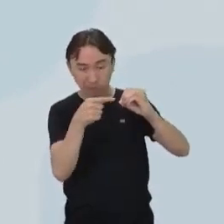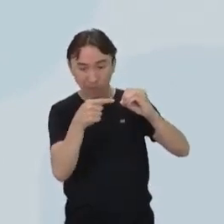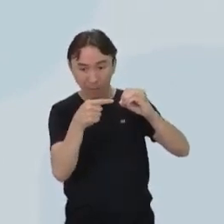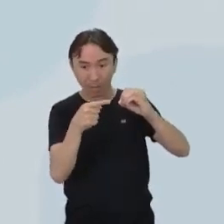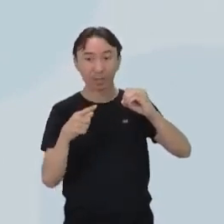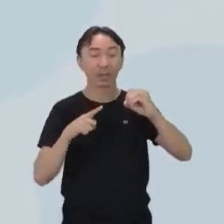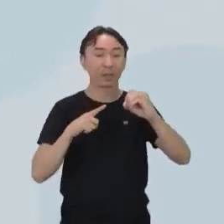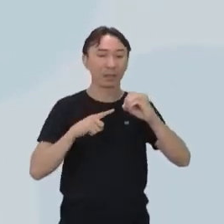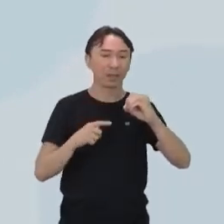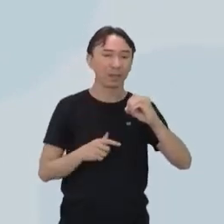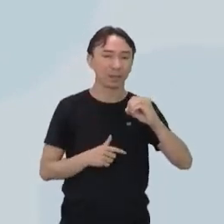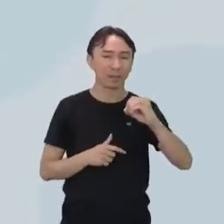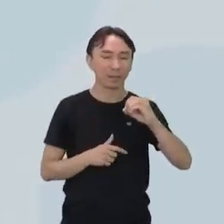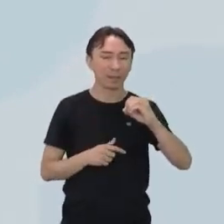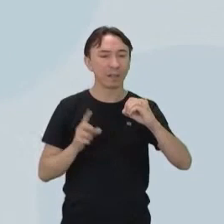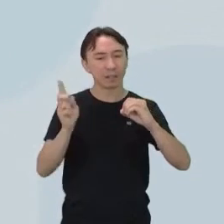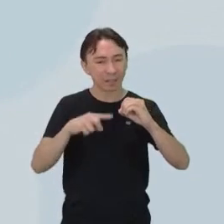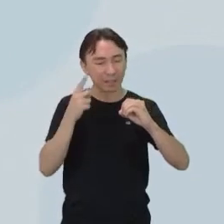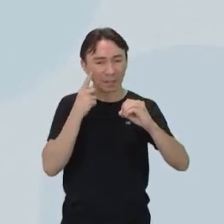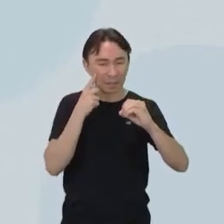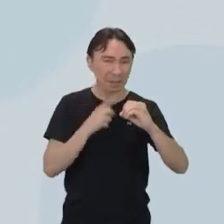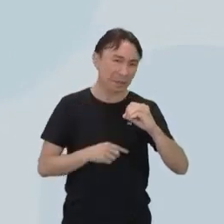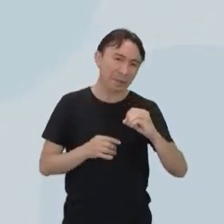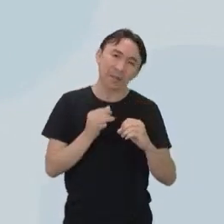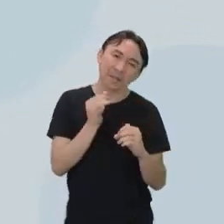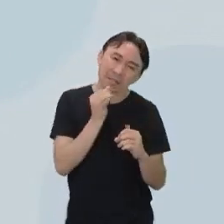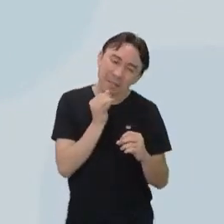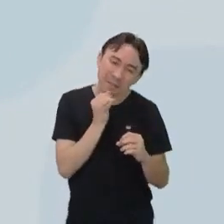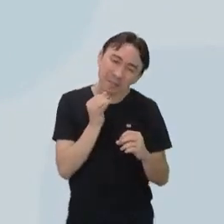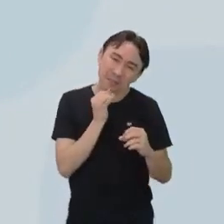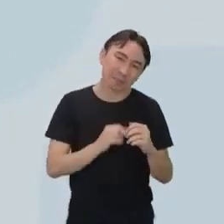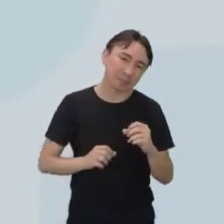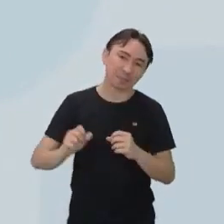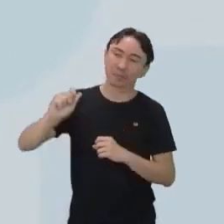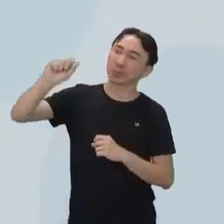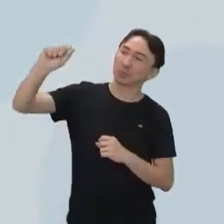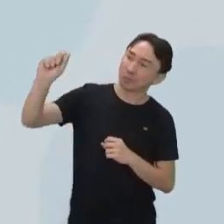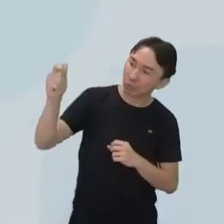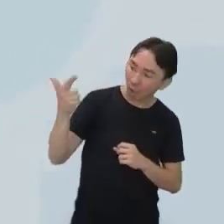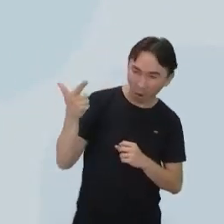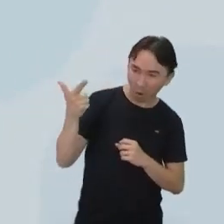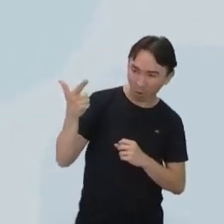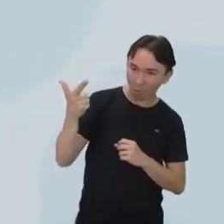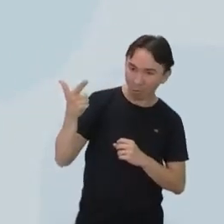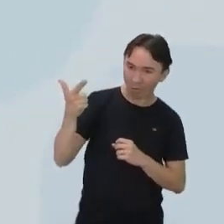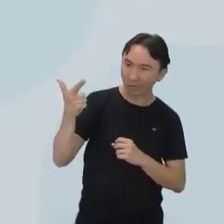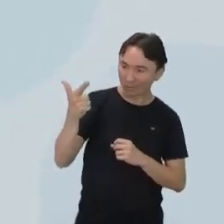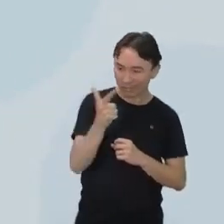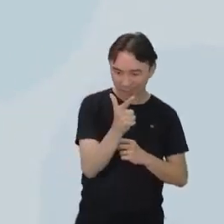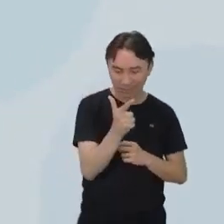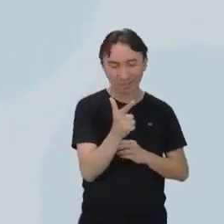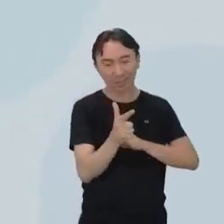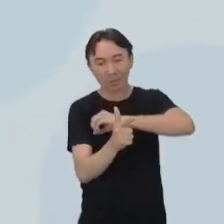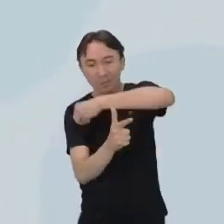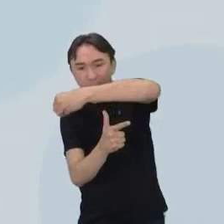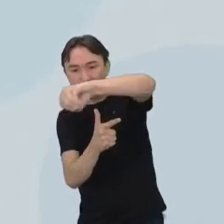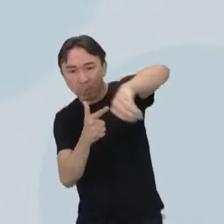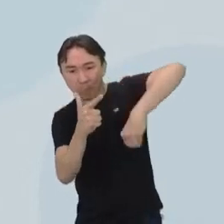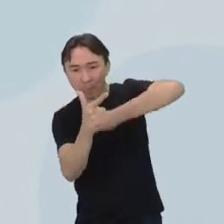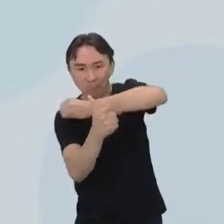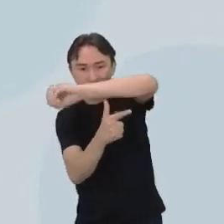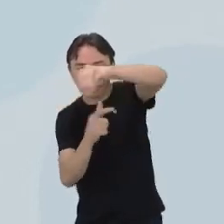do planeta do Sistema Solar. Então, o Sol seria representado pelo núcleo e ao redor desse núcleo nós